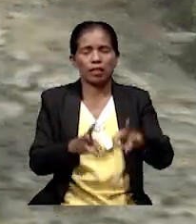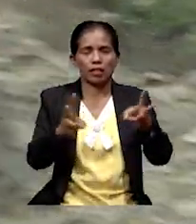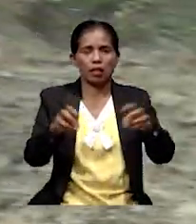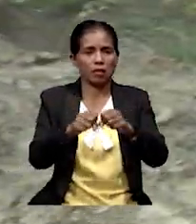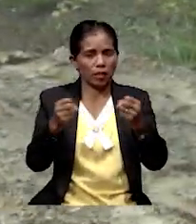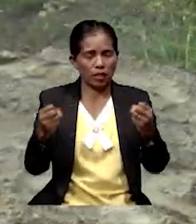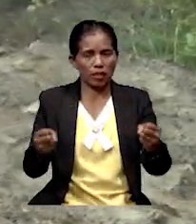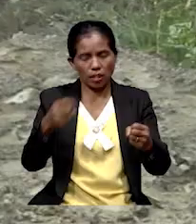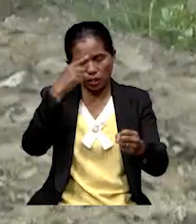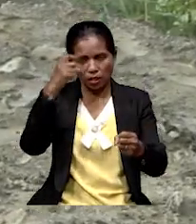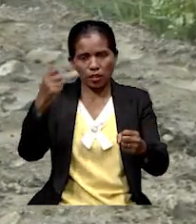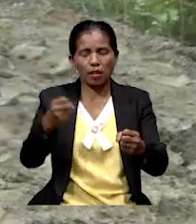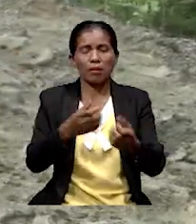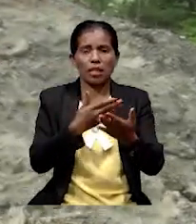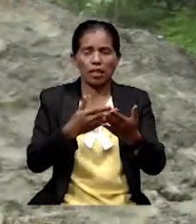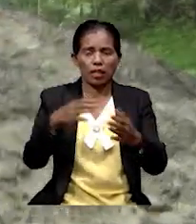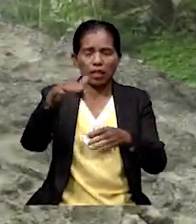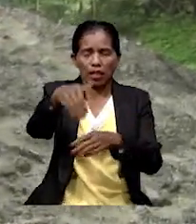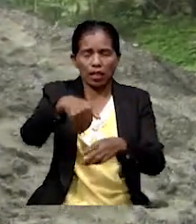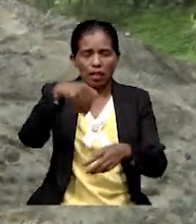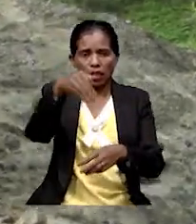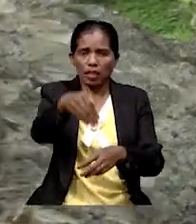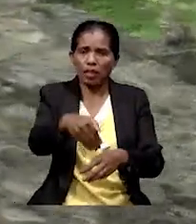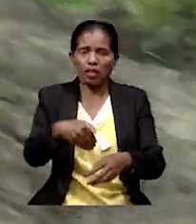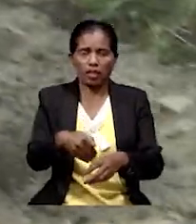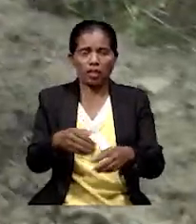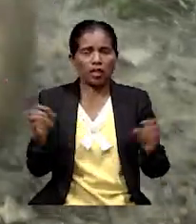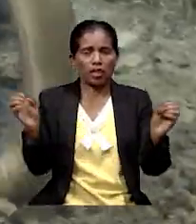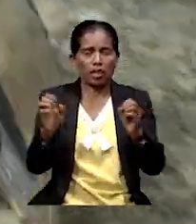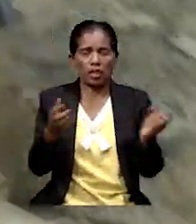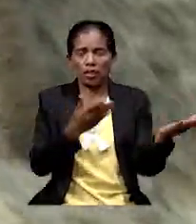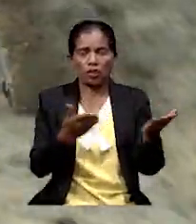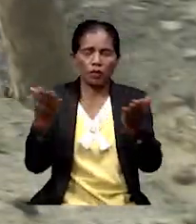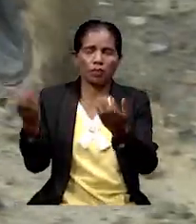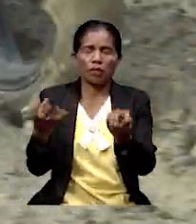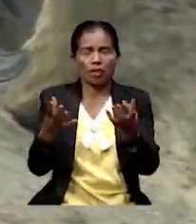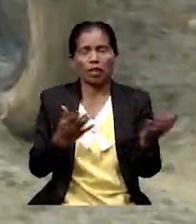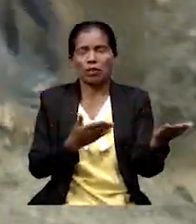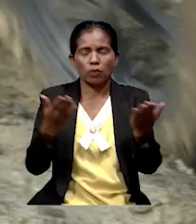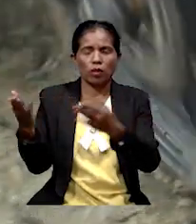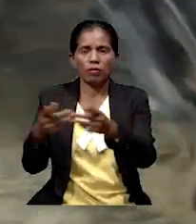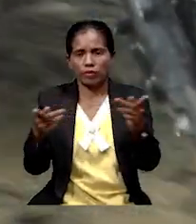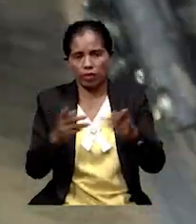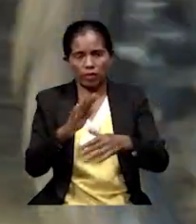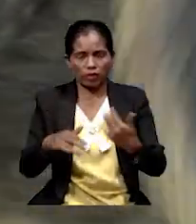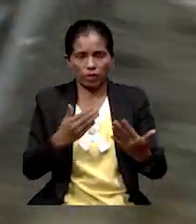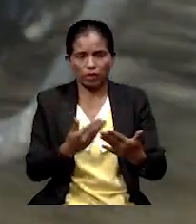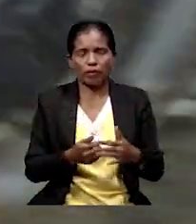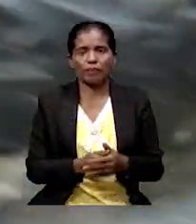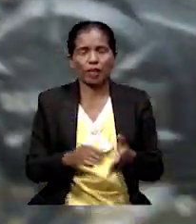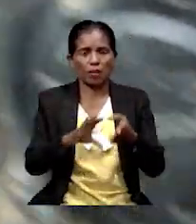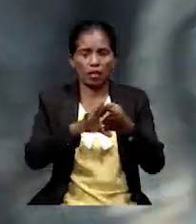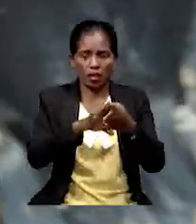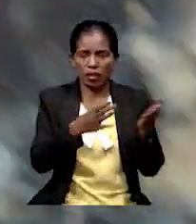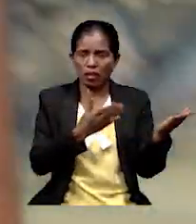liu, também equipamento pesados, lá suficiente a tu destaca ba centro votação Roto. Despais urbana ize, a